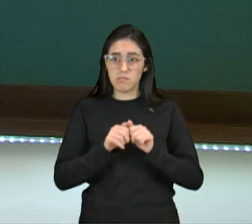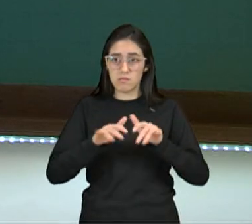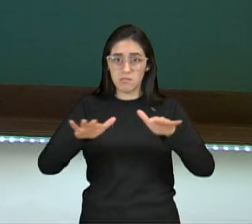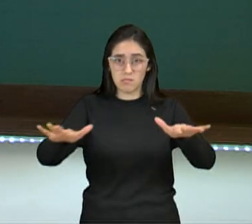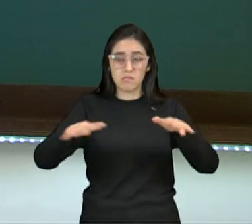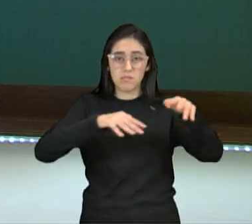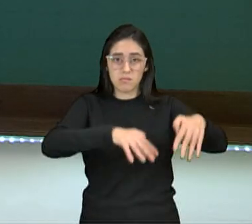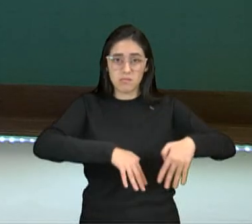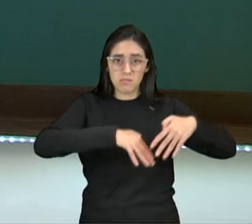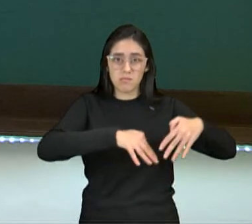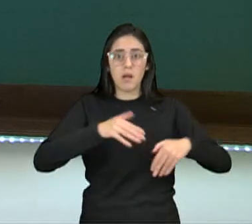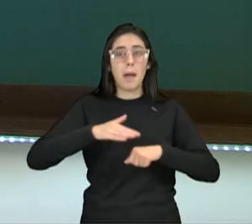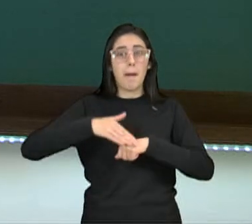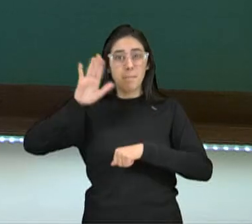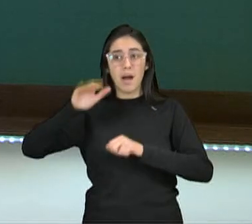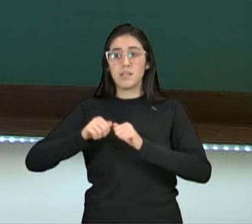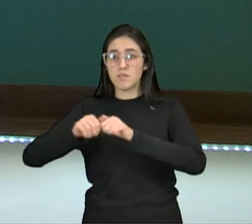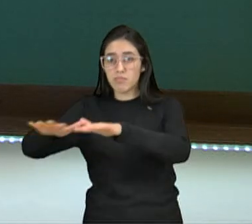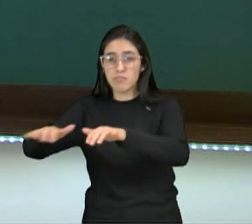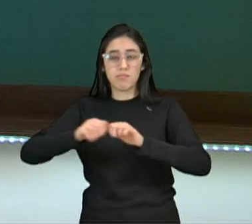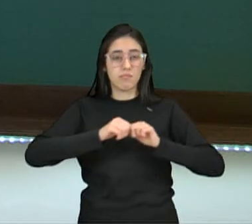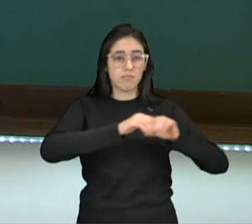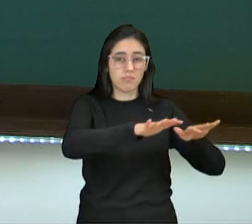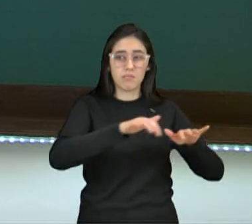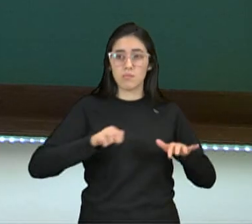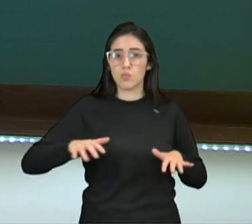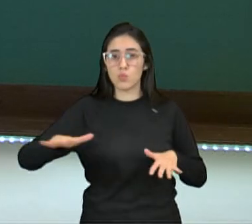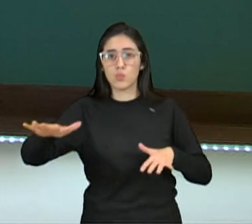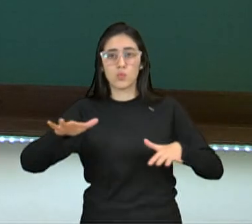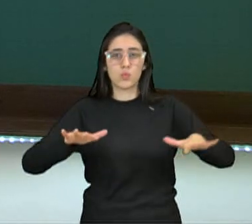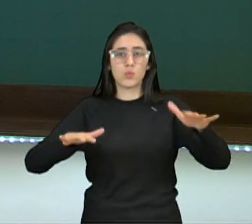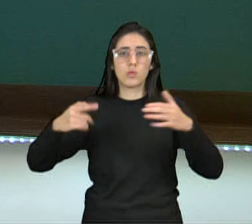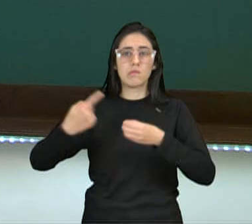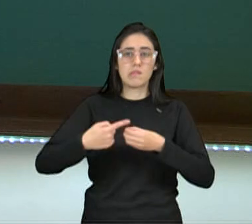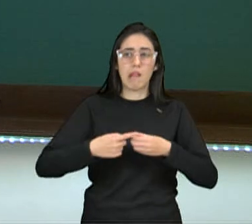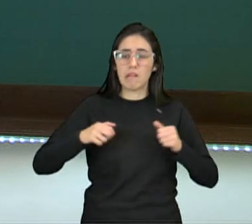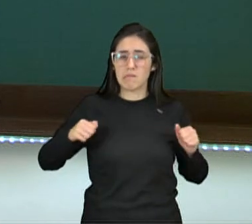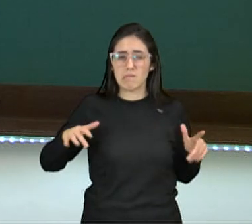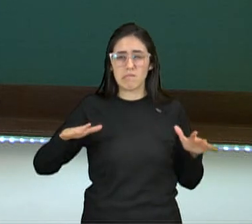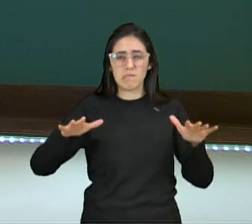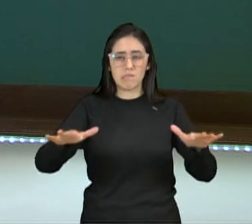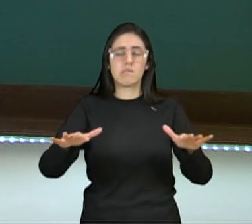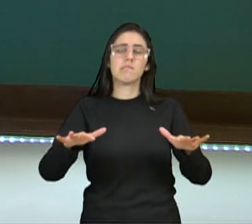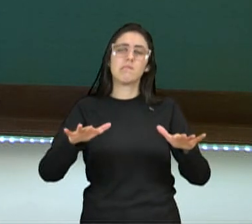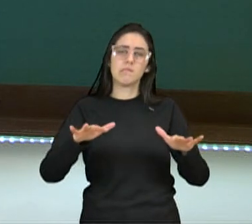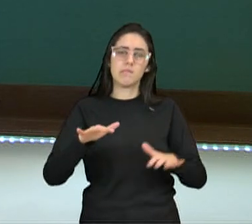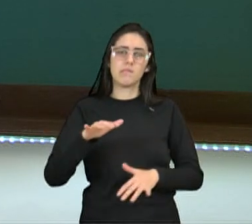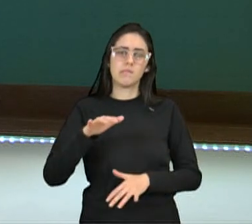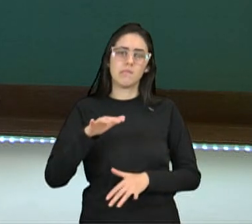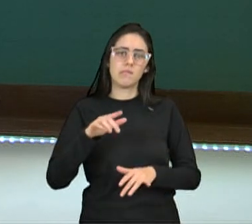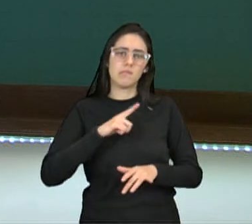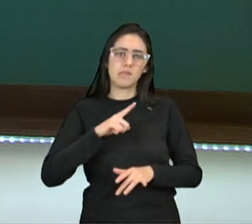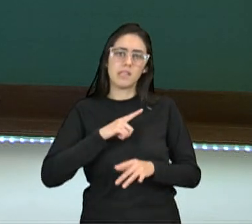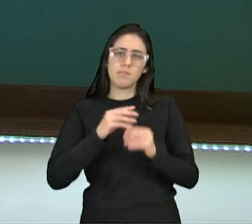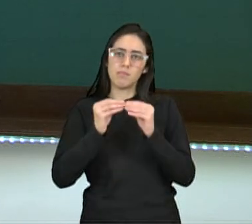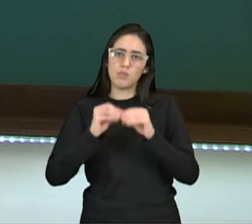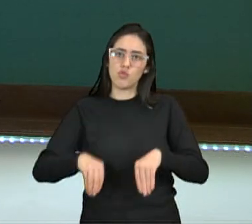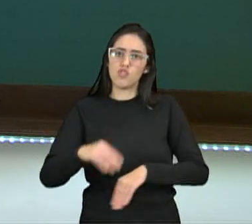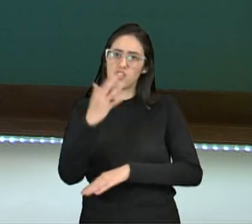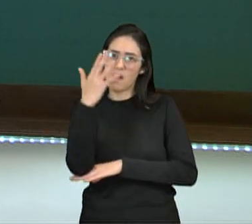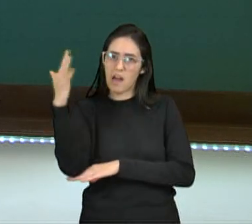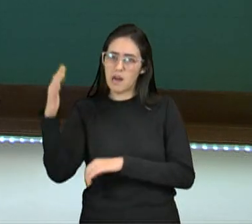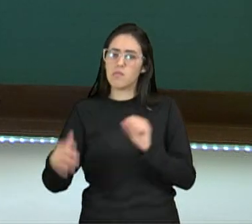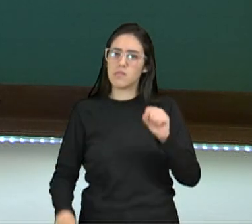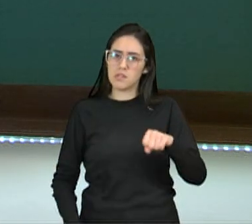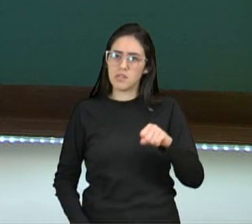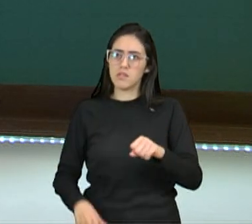do avanço da produção agropecuária, das áreas de produção agropecuária, em relação ali às áreas de vegetação nativa. Então a